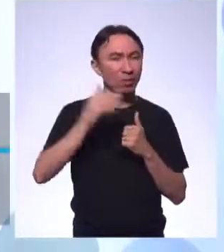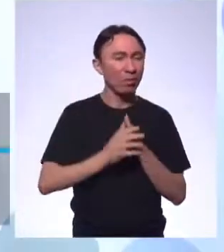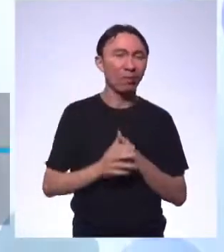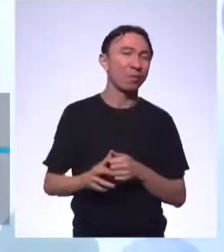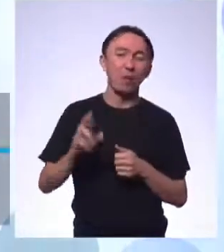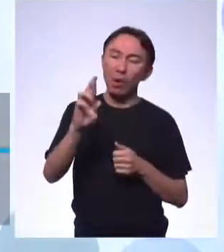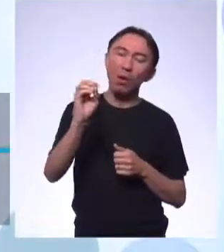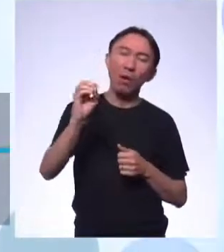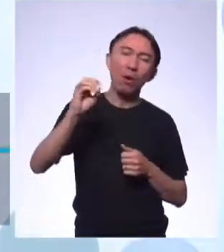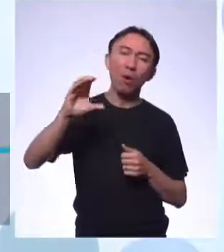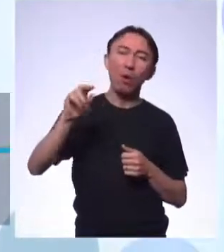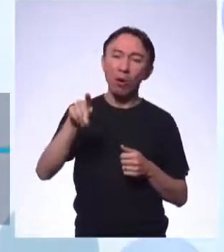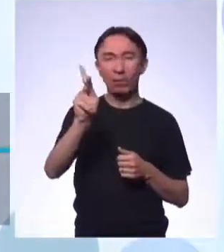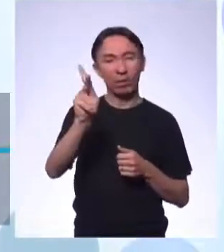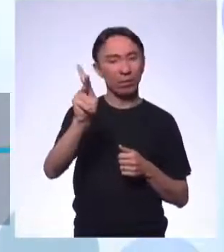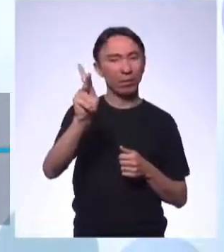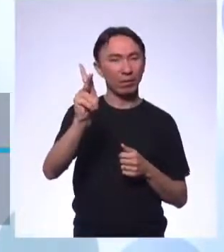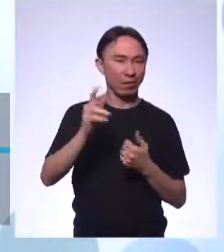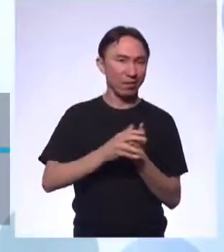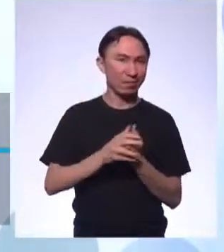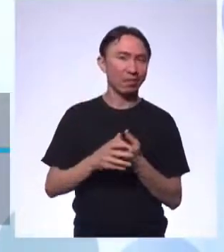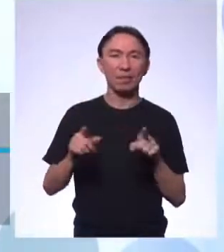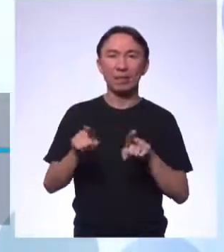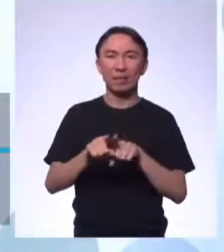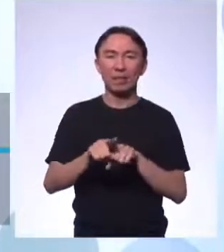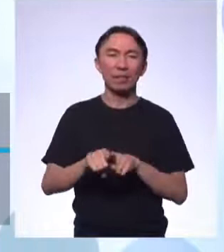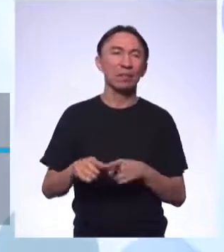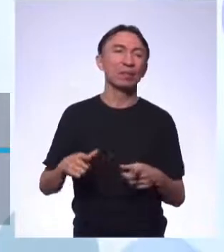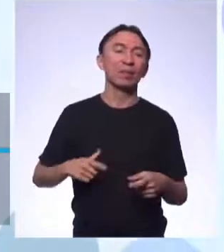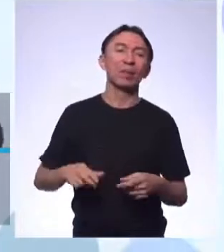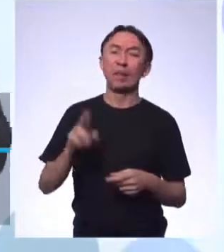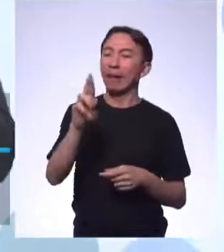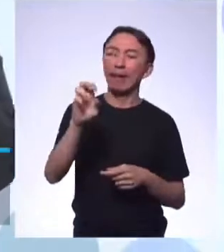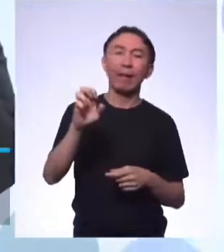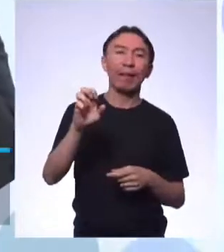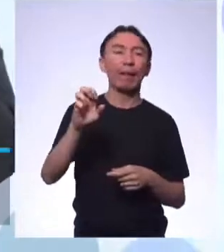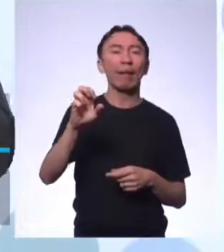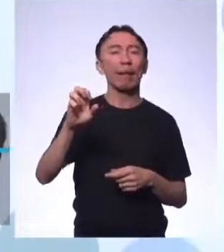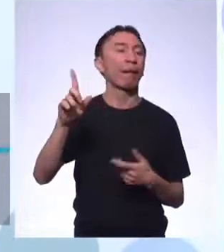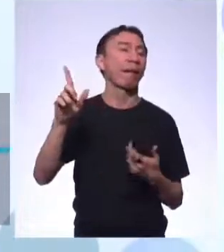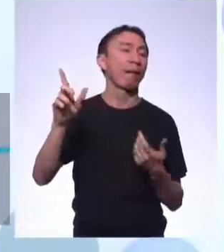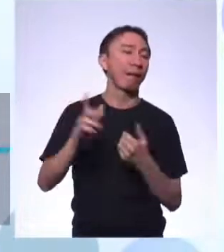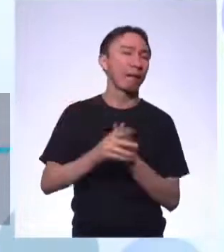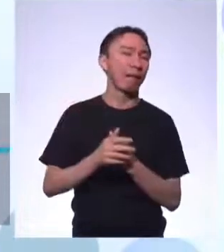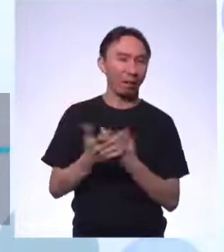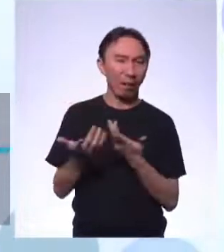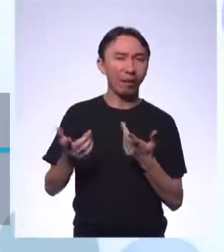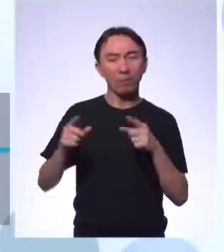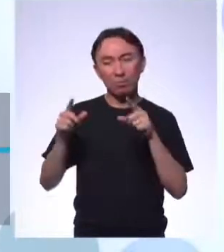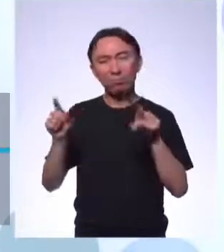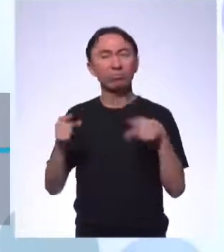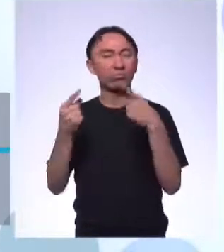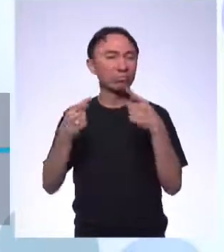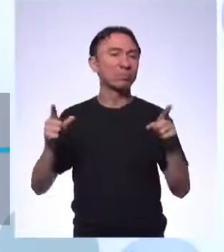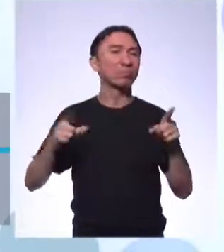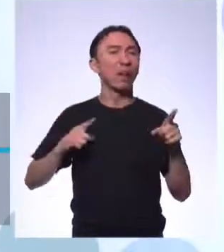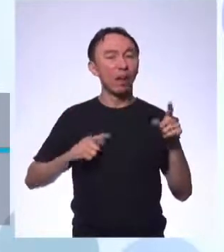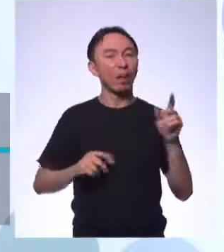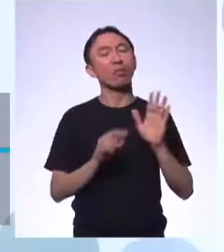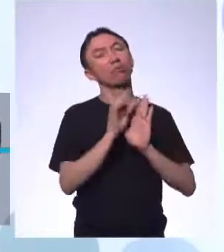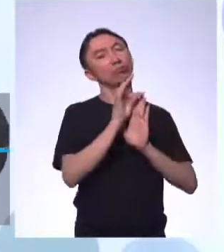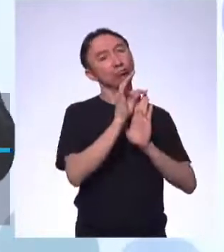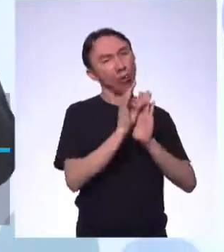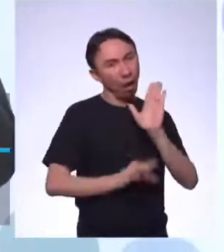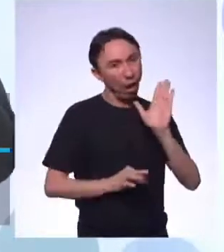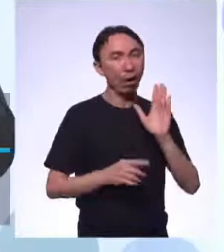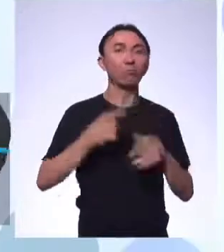né? Godspell também é outro musical. Hair é outro musical. Então, você tem a parte, né, do texto, né, a